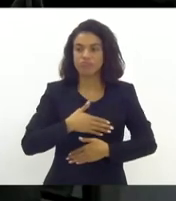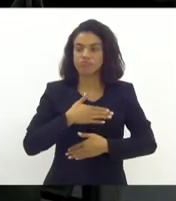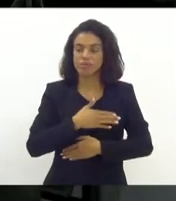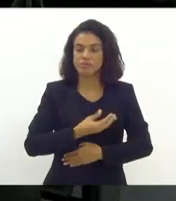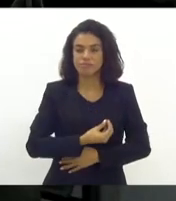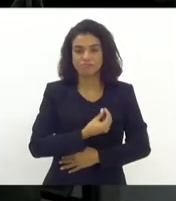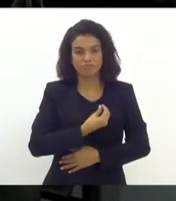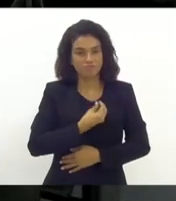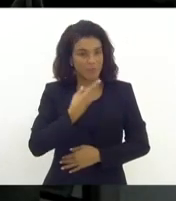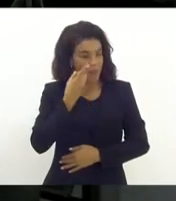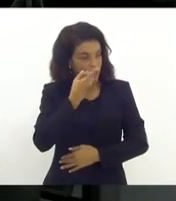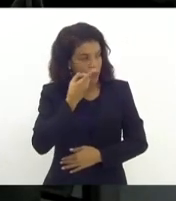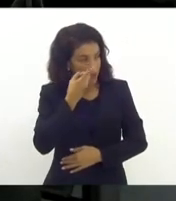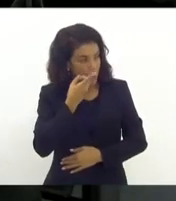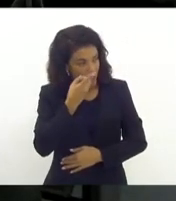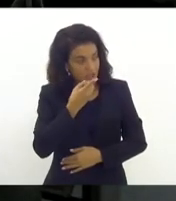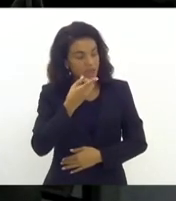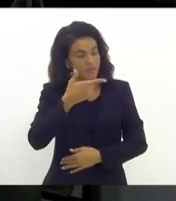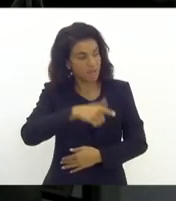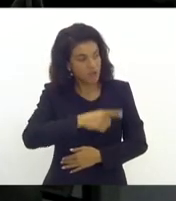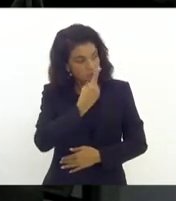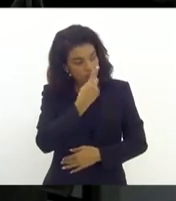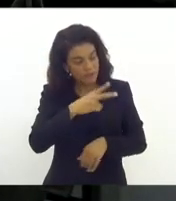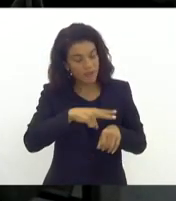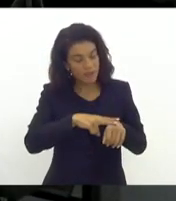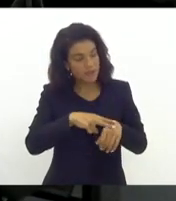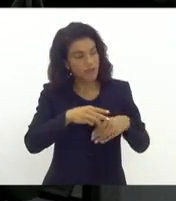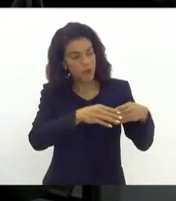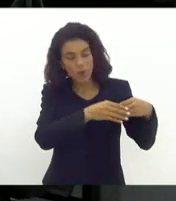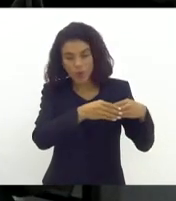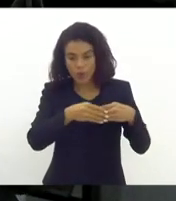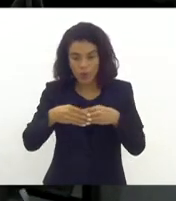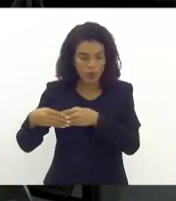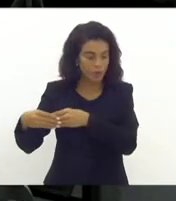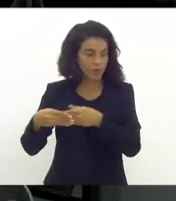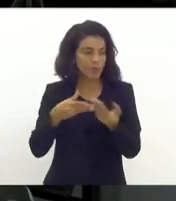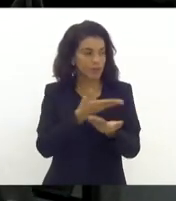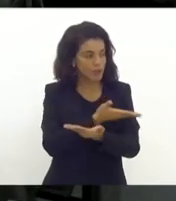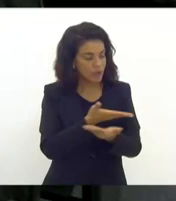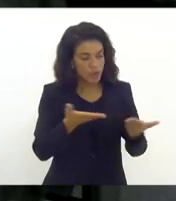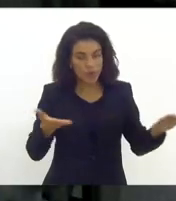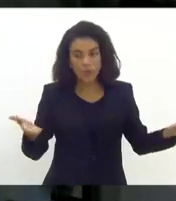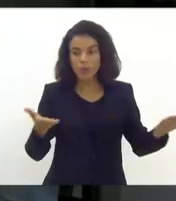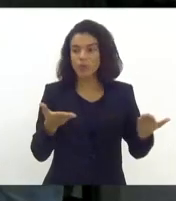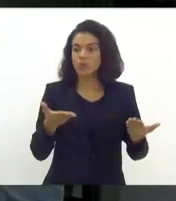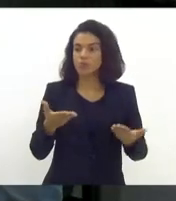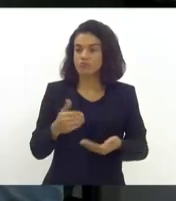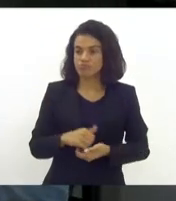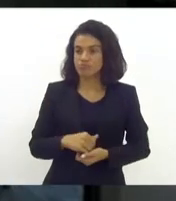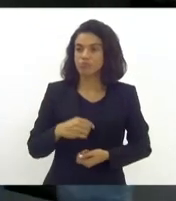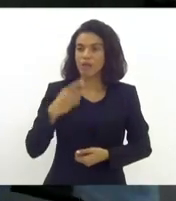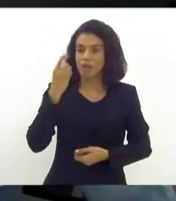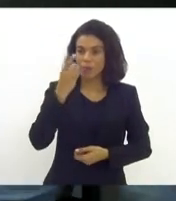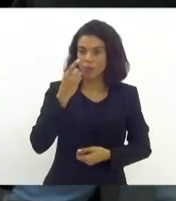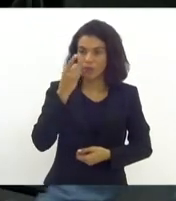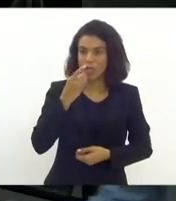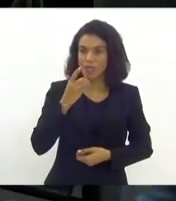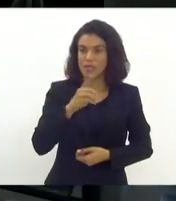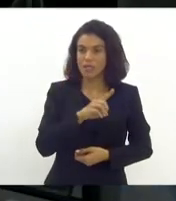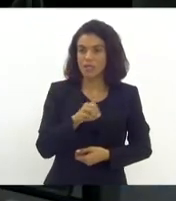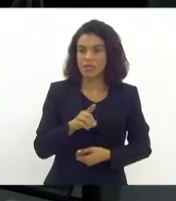deputada tá mais uma vez cumprimento a todos é na pessoa da deputada